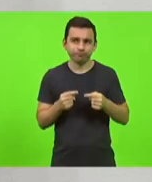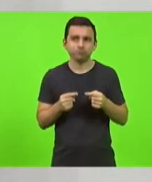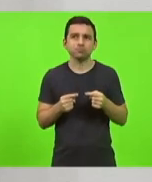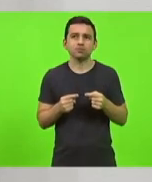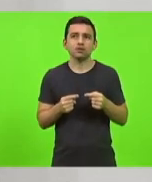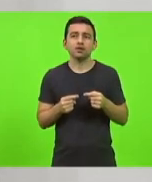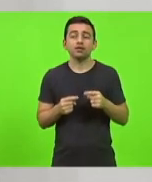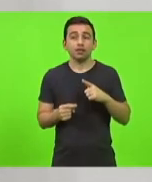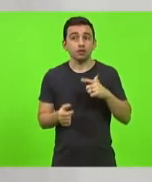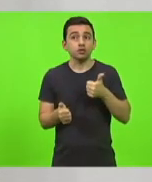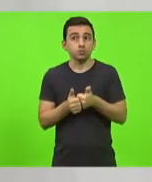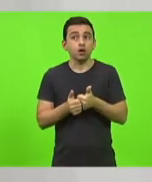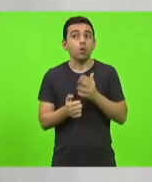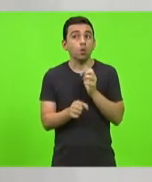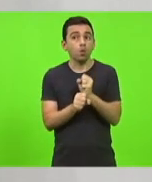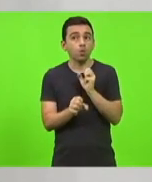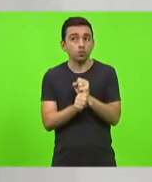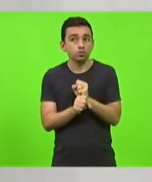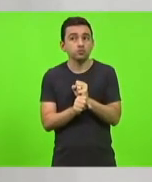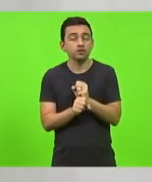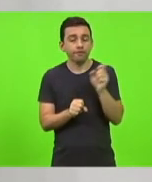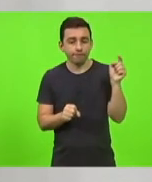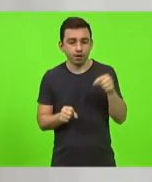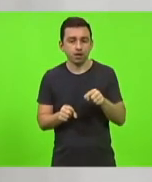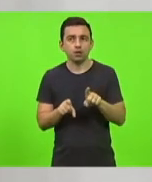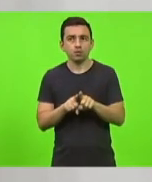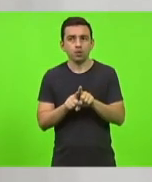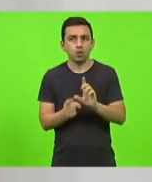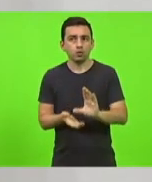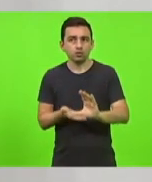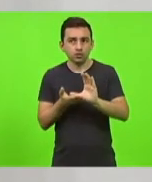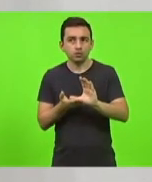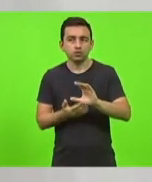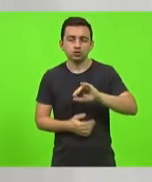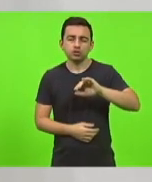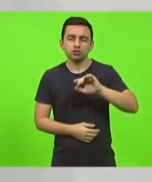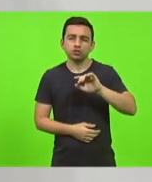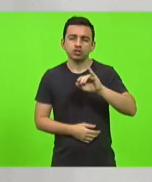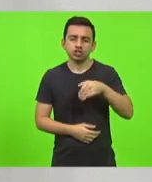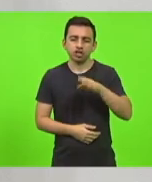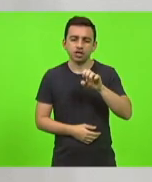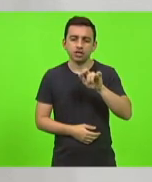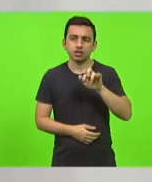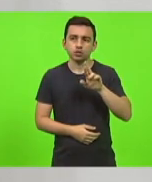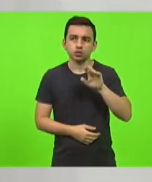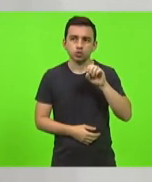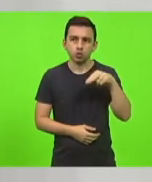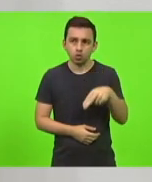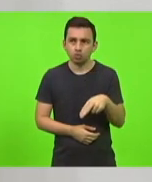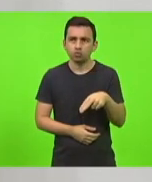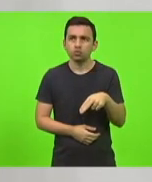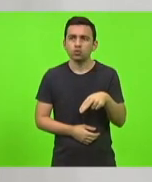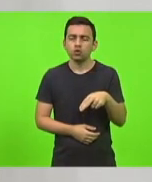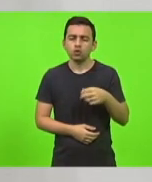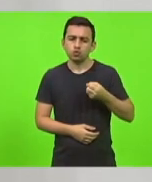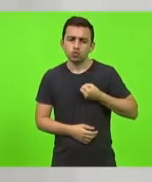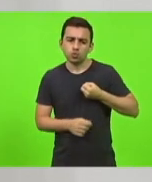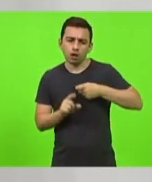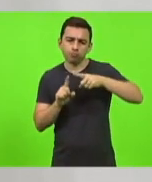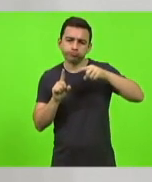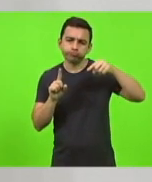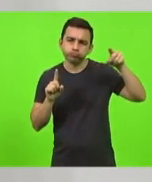Tribunal de Contas do Estado, o conselheiro Gerson Sica, para falar dos números da educação e dos números da